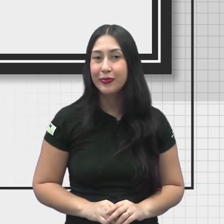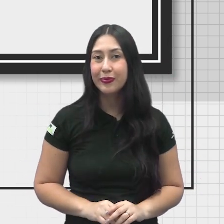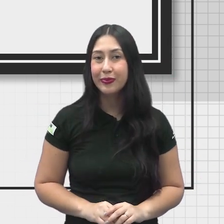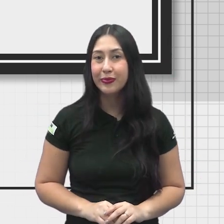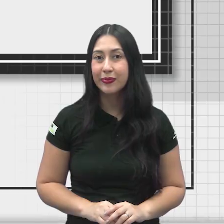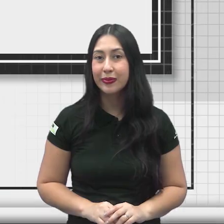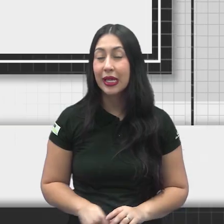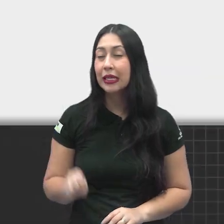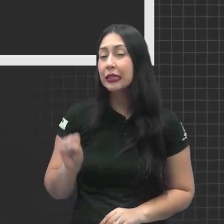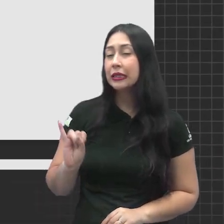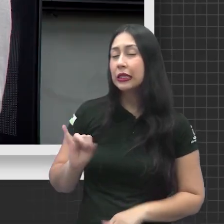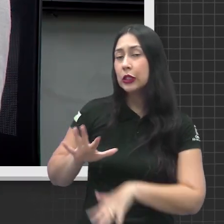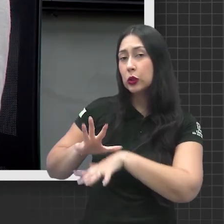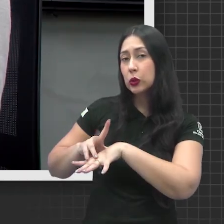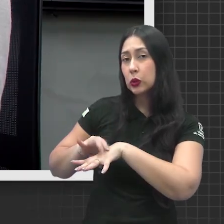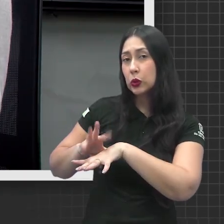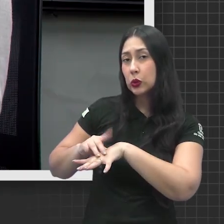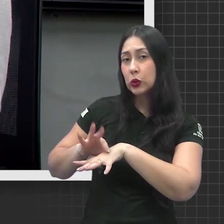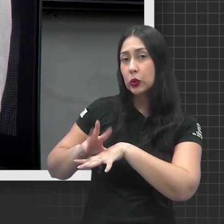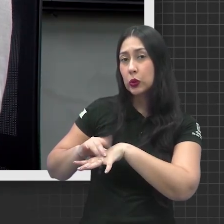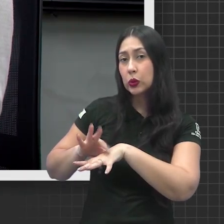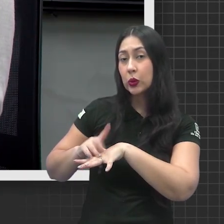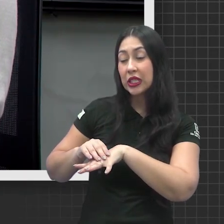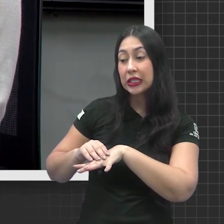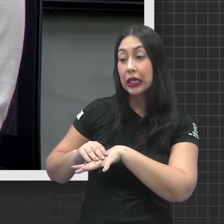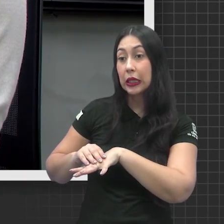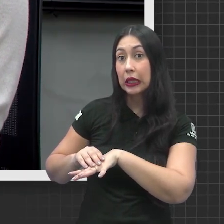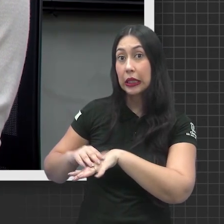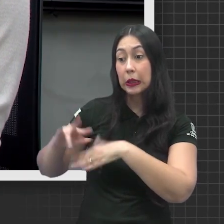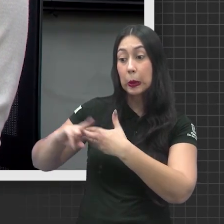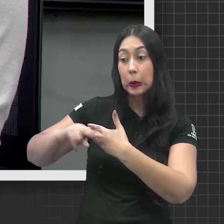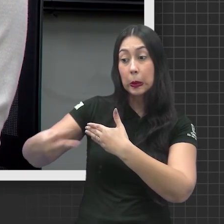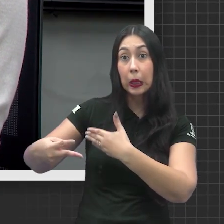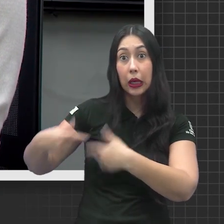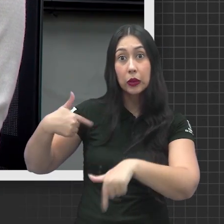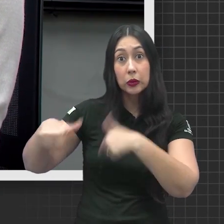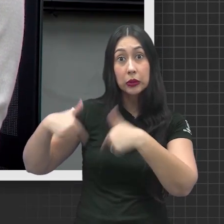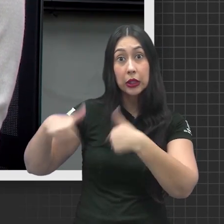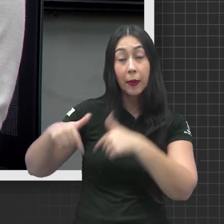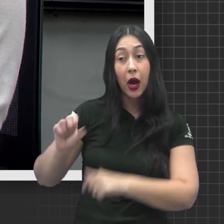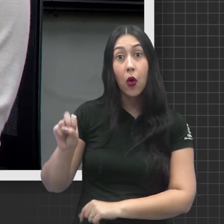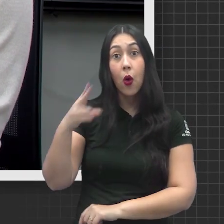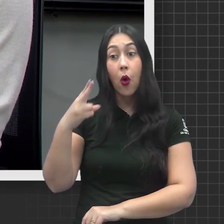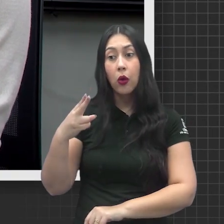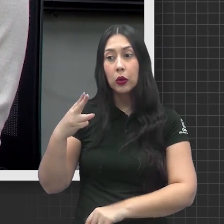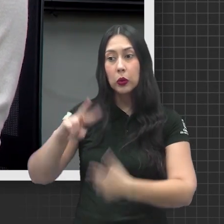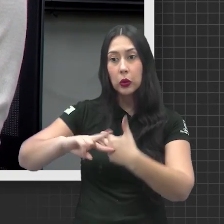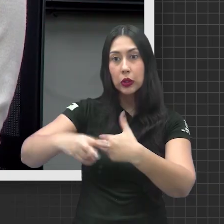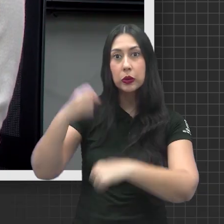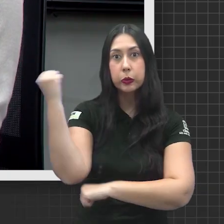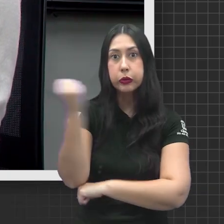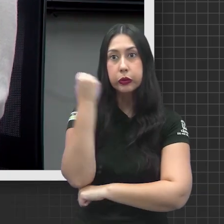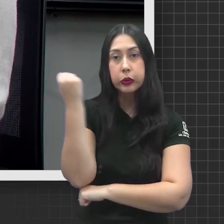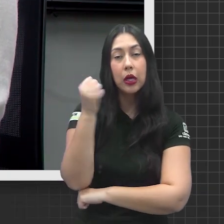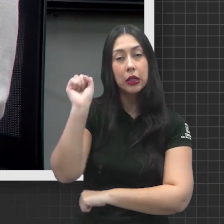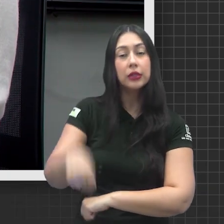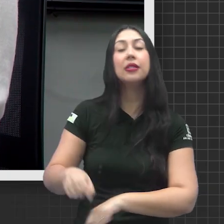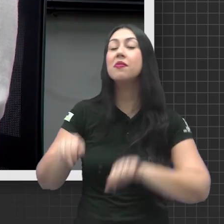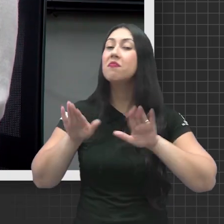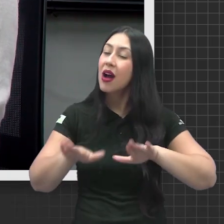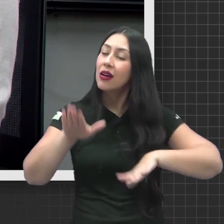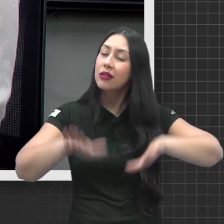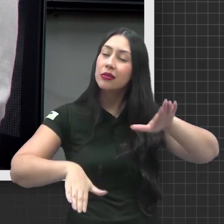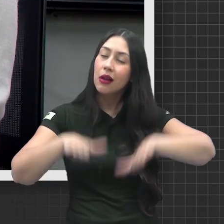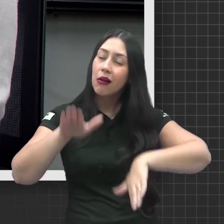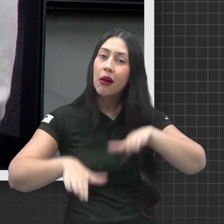seu direito? Se essa doença for considerada do trabalho, né, ou se ela tiver sido agravada pelo trabalho, sim.